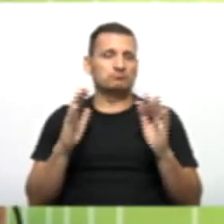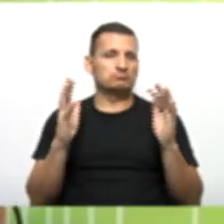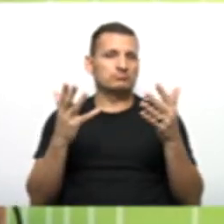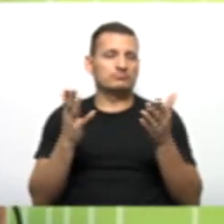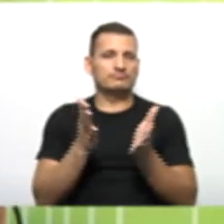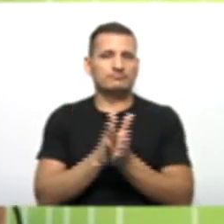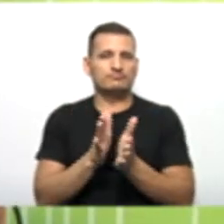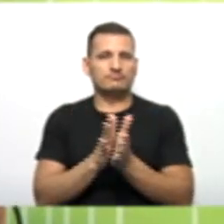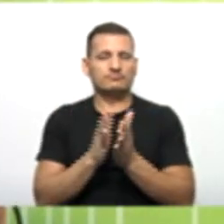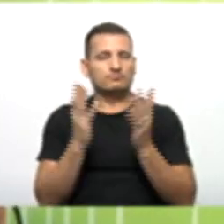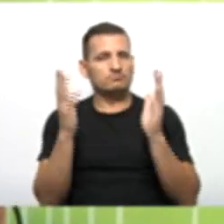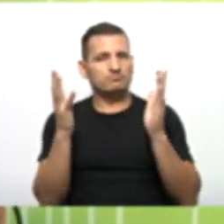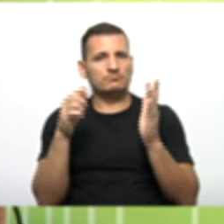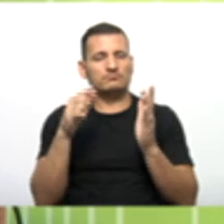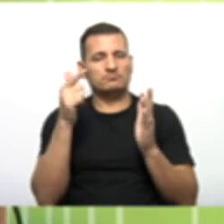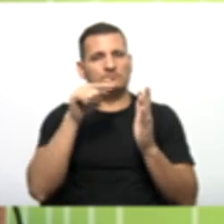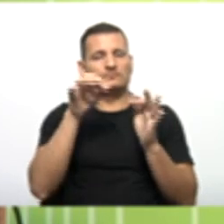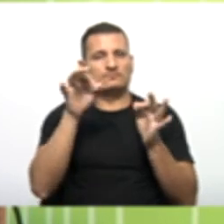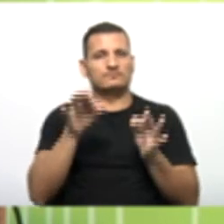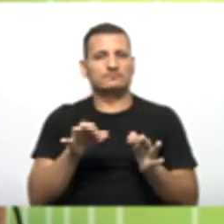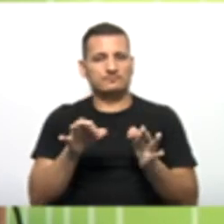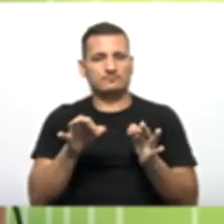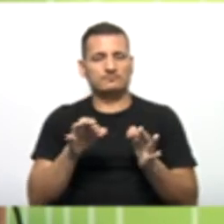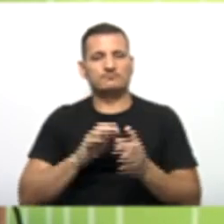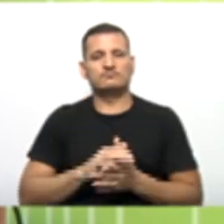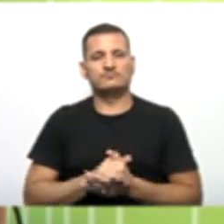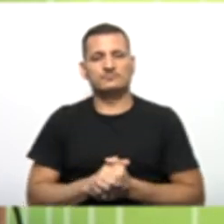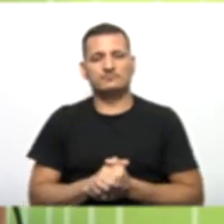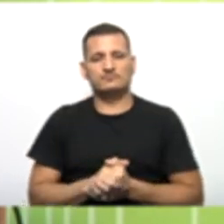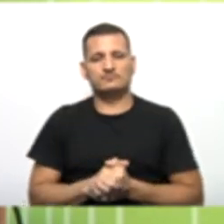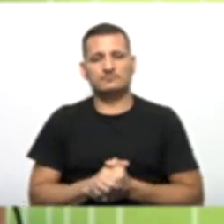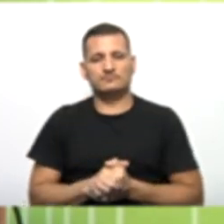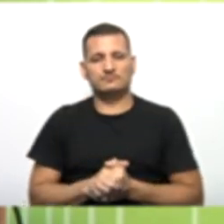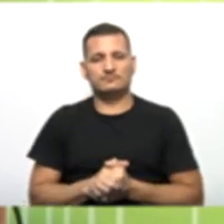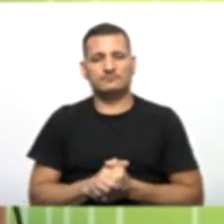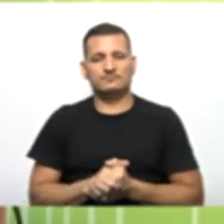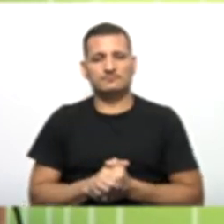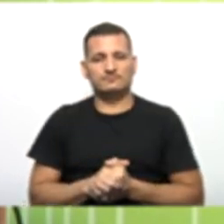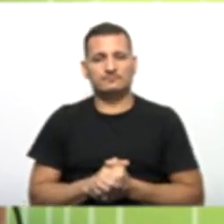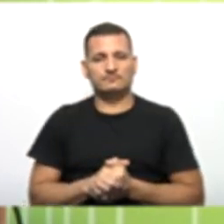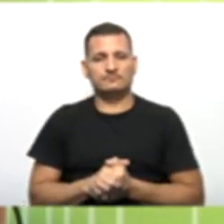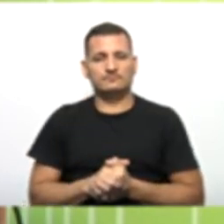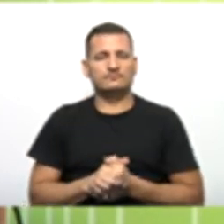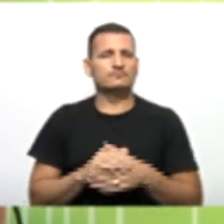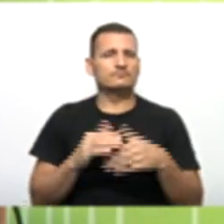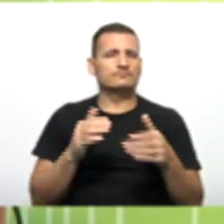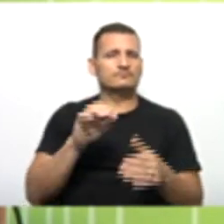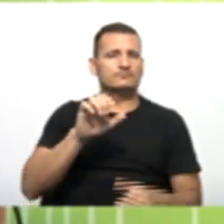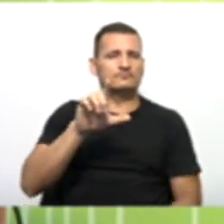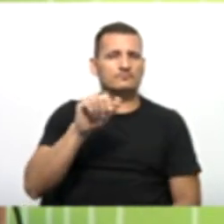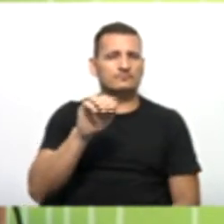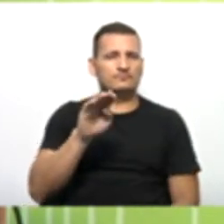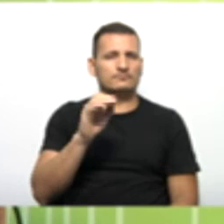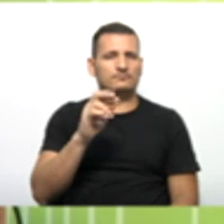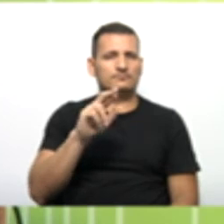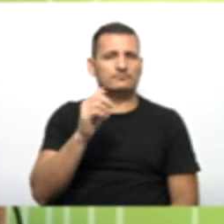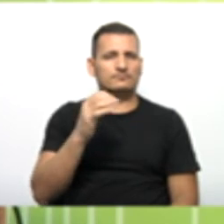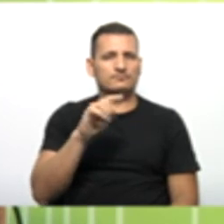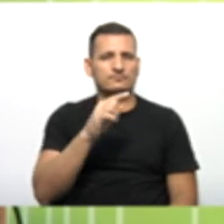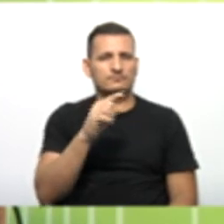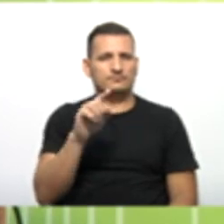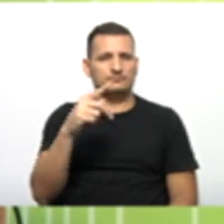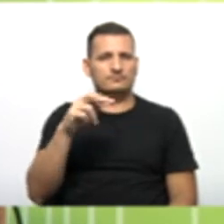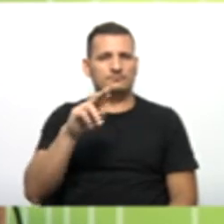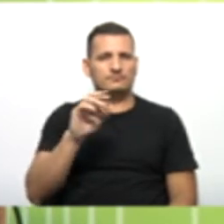novo, todo mundo conseguiu acertar essa alternativa aí, certo? Ao momento, o que é a elaboração progressiva? No momento que eu estou